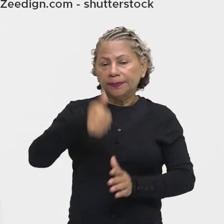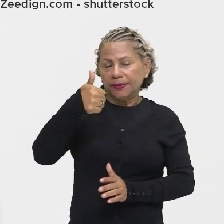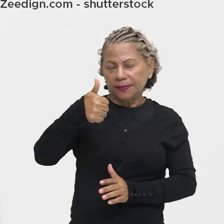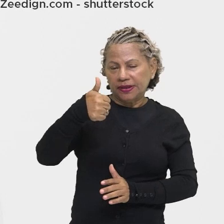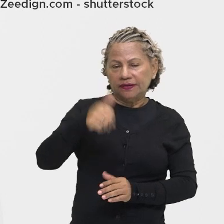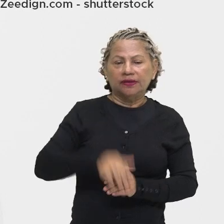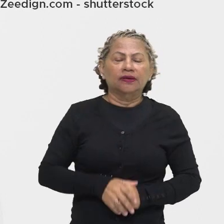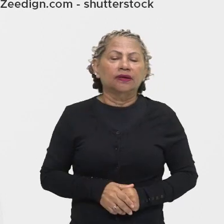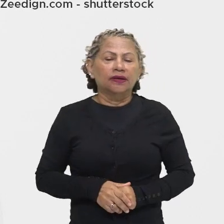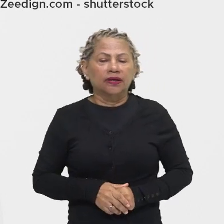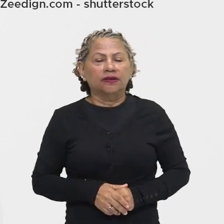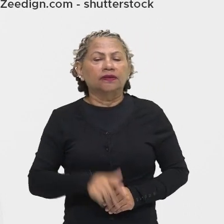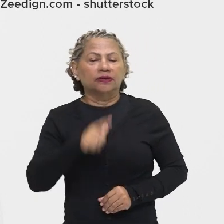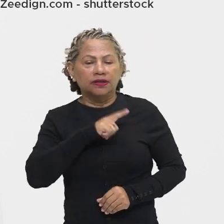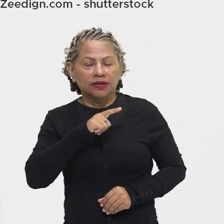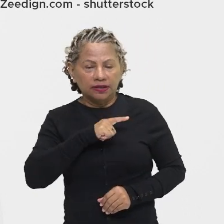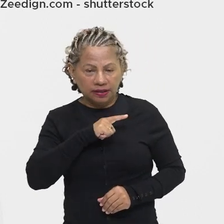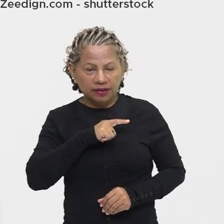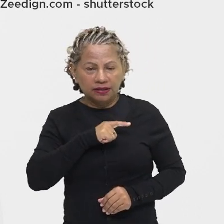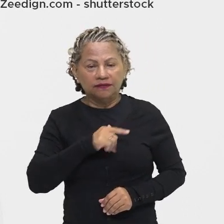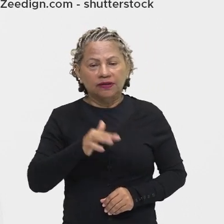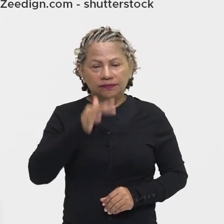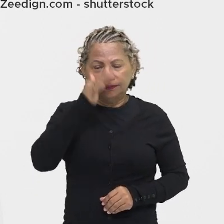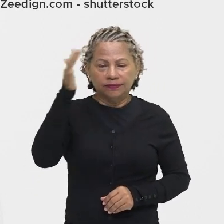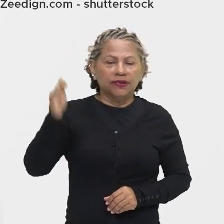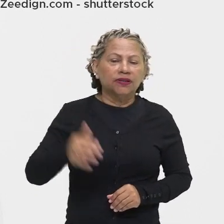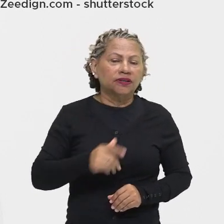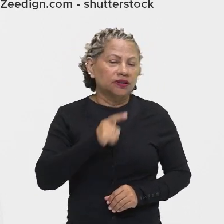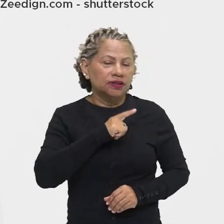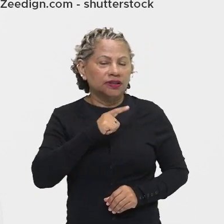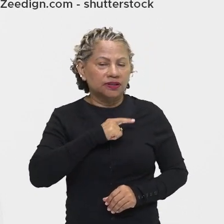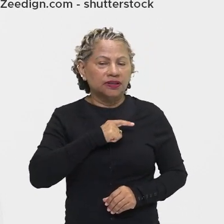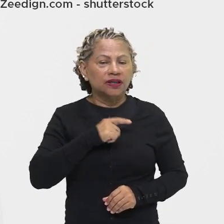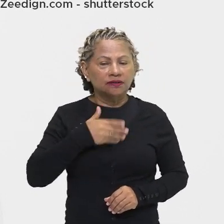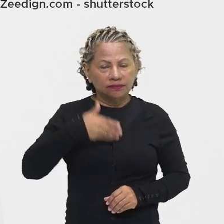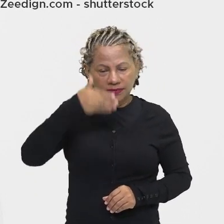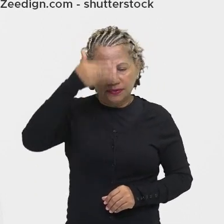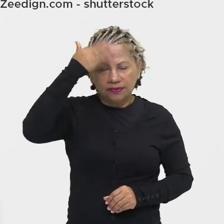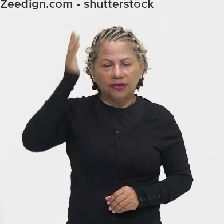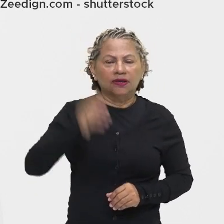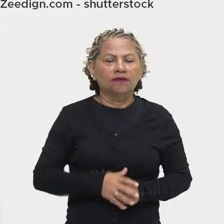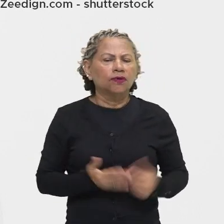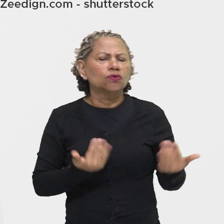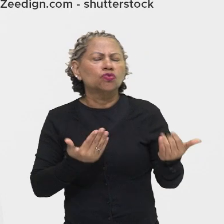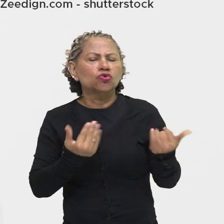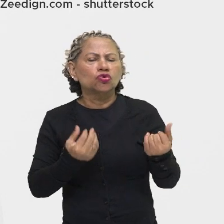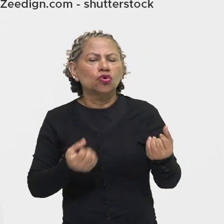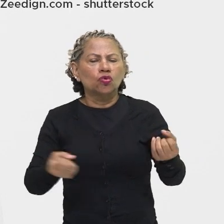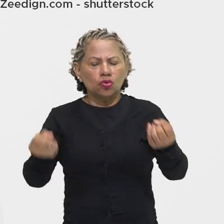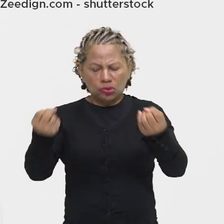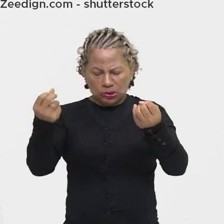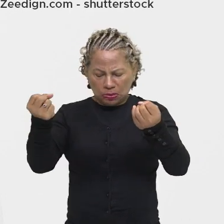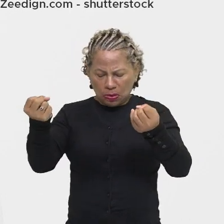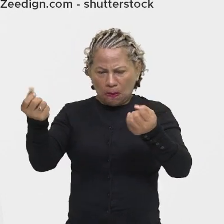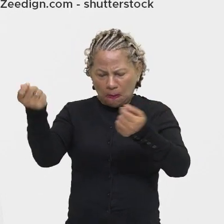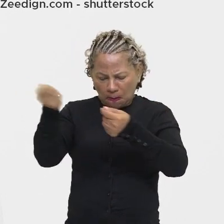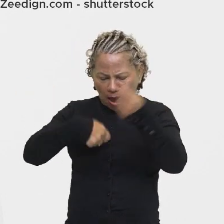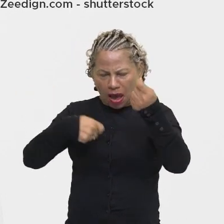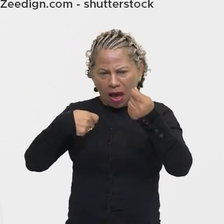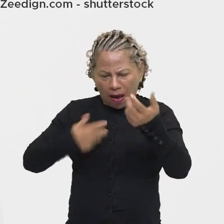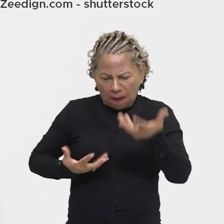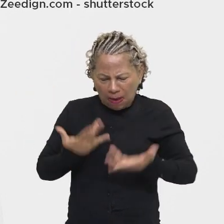Na Tunísia, em 2010, um jovem colocou fogo no seu corpo e morreu lutando